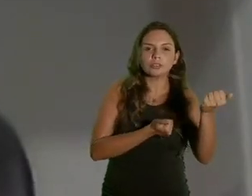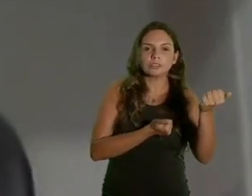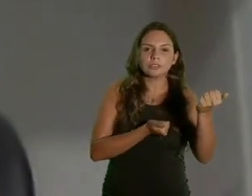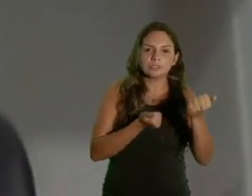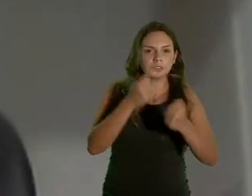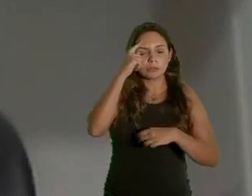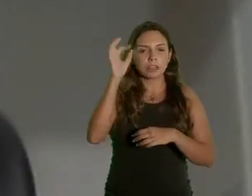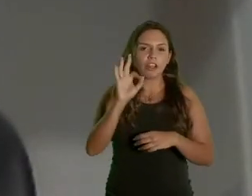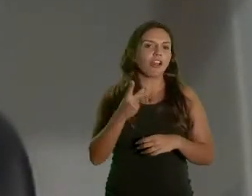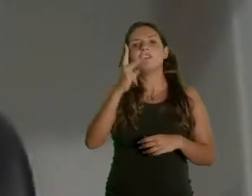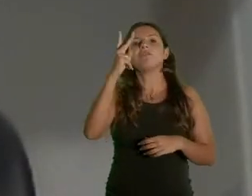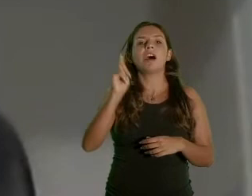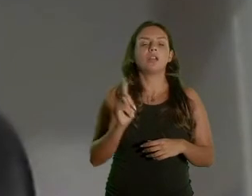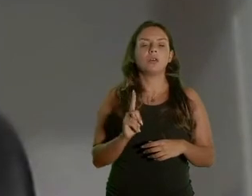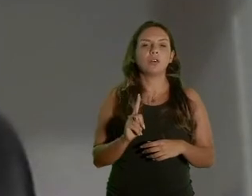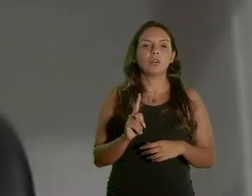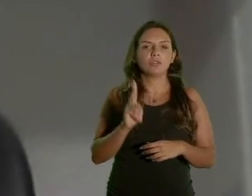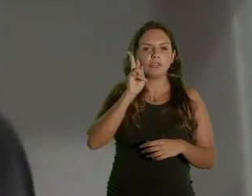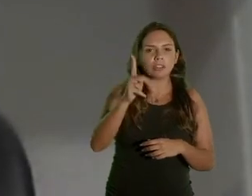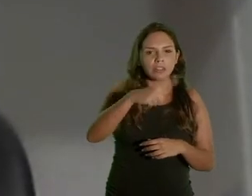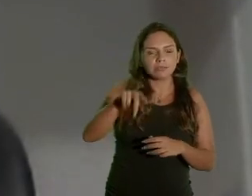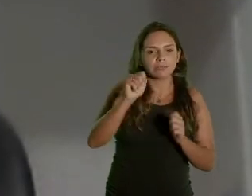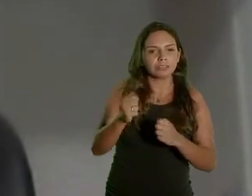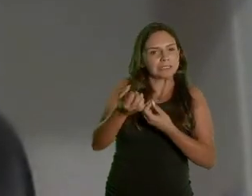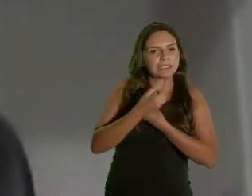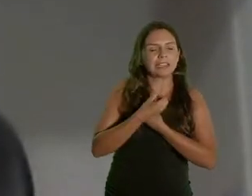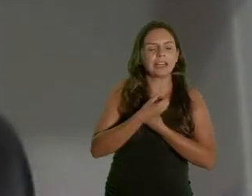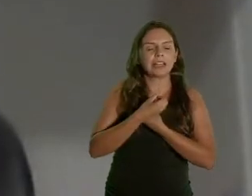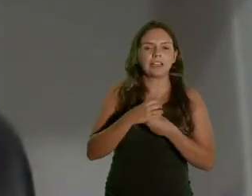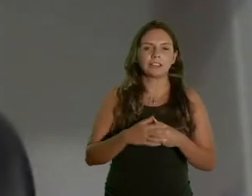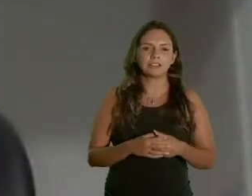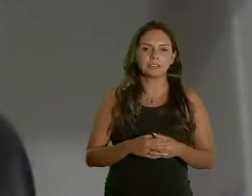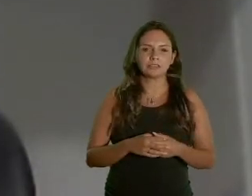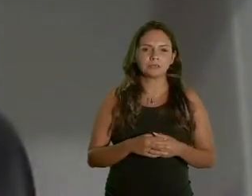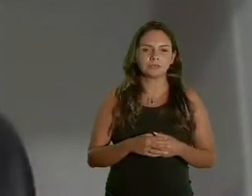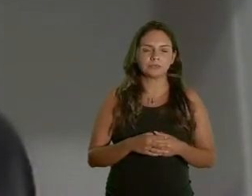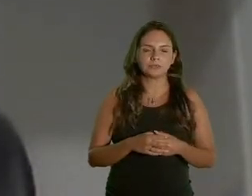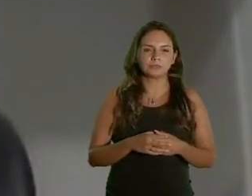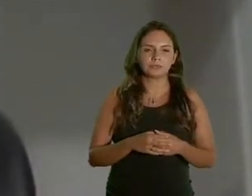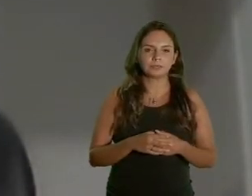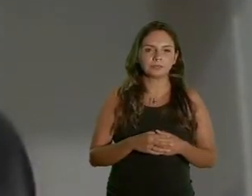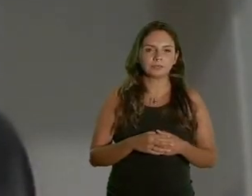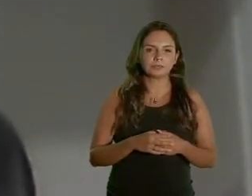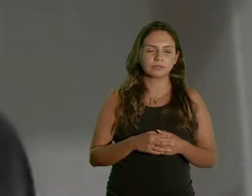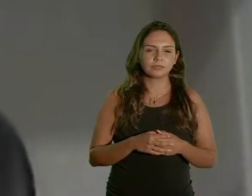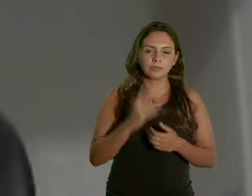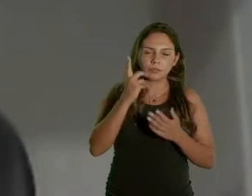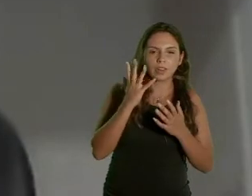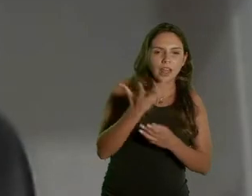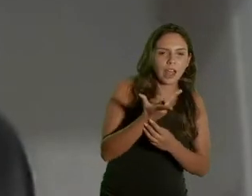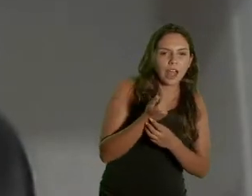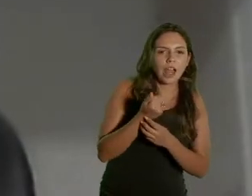sem pensar no valor artístico. E quando eu vi que aquilo ali poderia oferecer para alguém um entretenimento, uma arte,